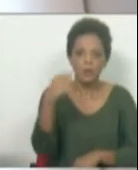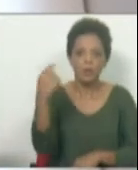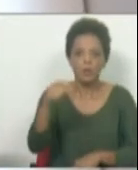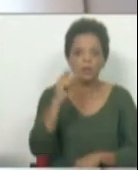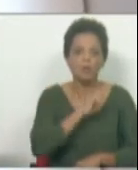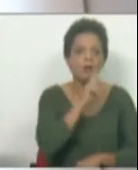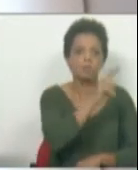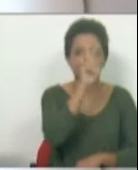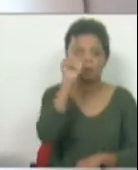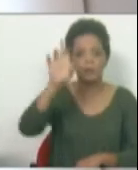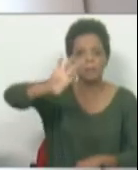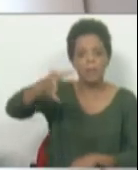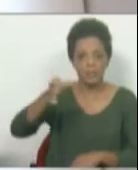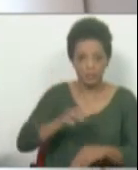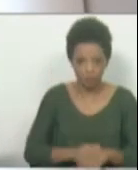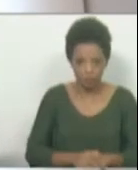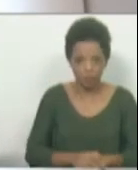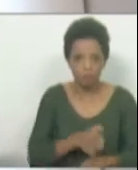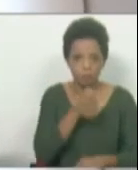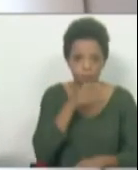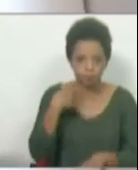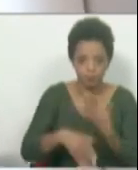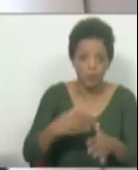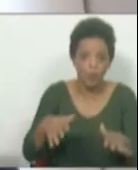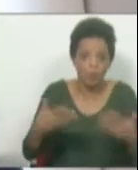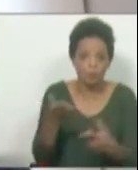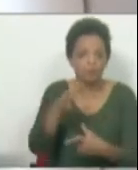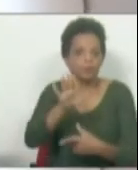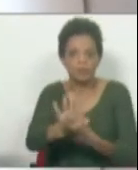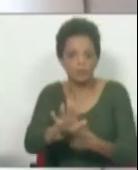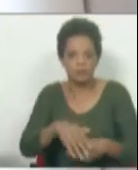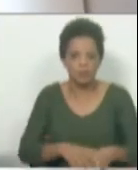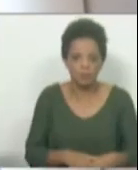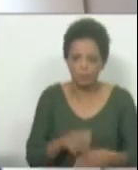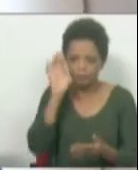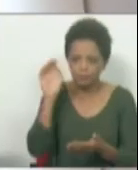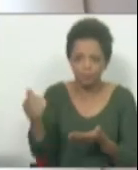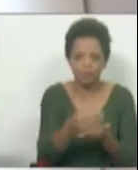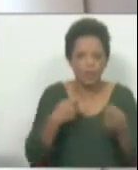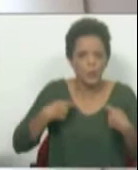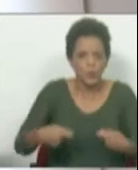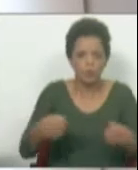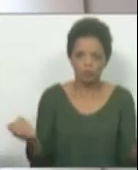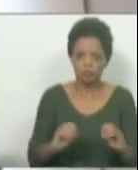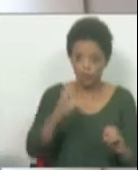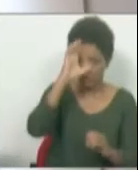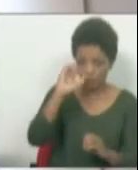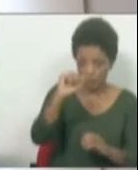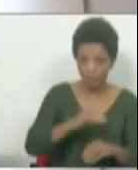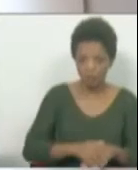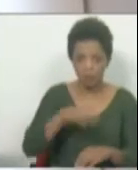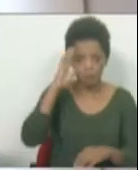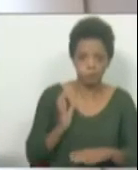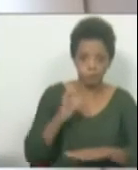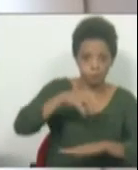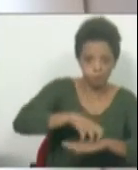se deslocar no país na ferrovia. Ou, por exemplo, a mera inventariação, que não tem custo acrescido para o Estado, de quartéis